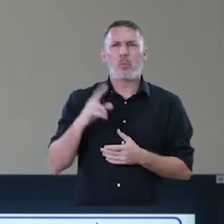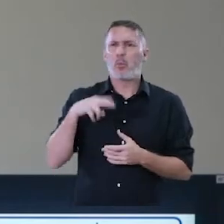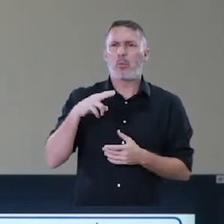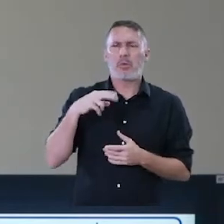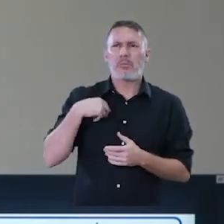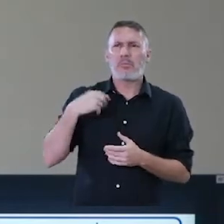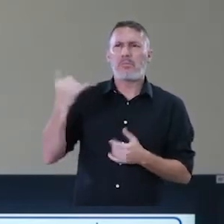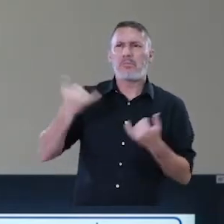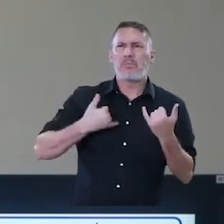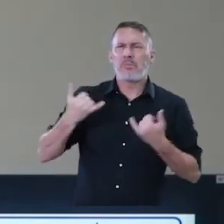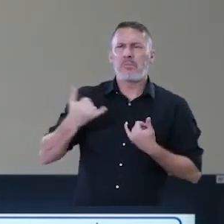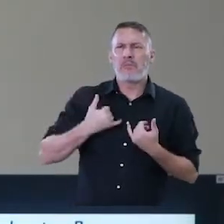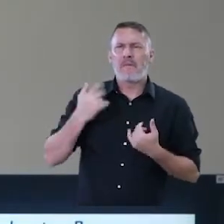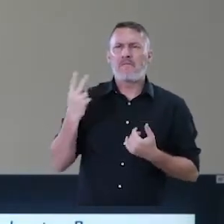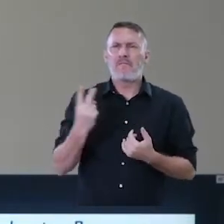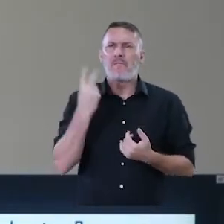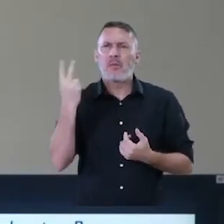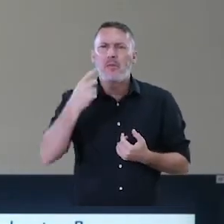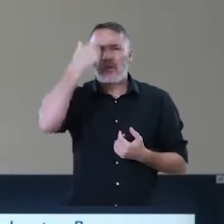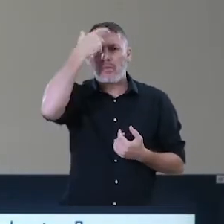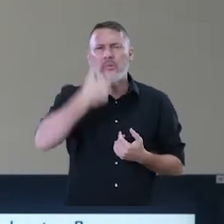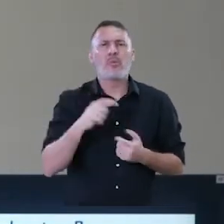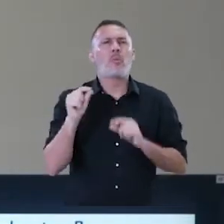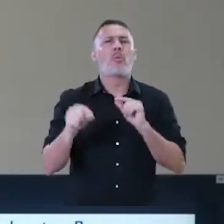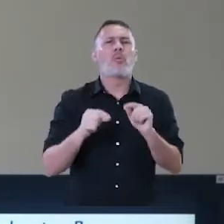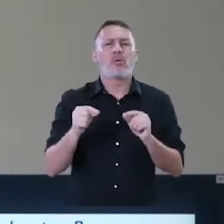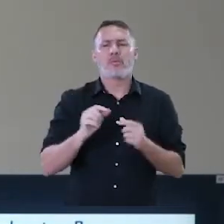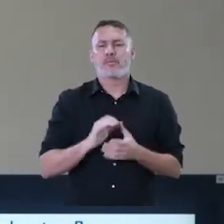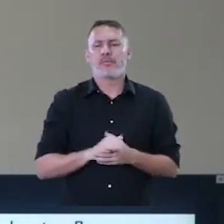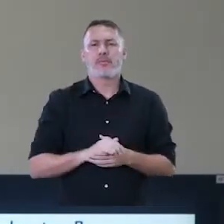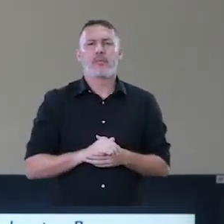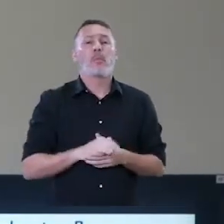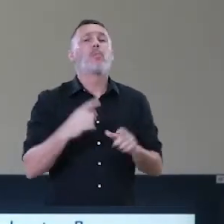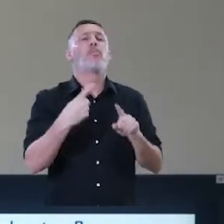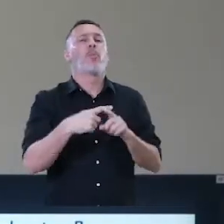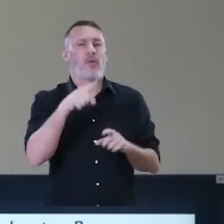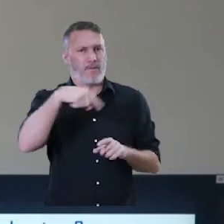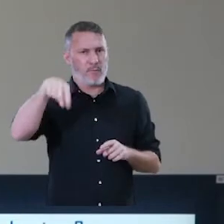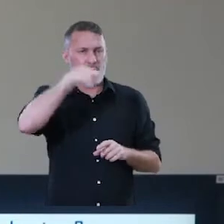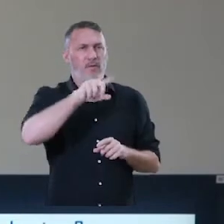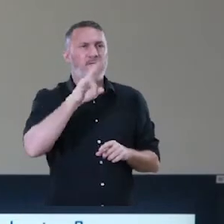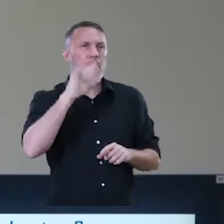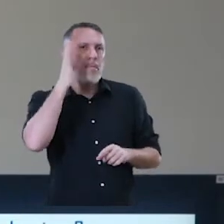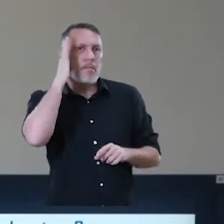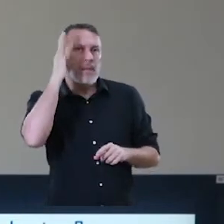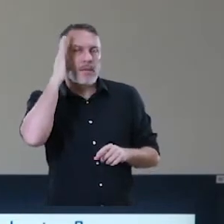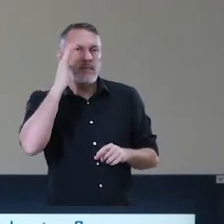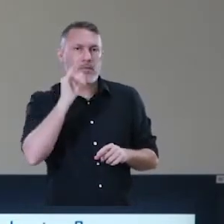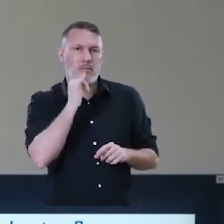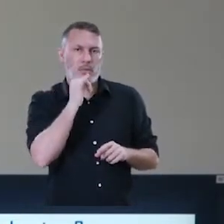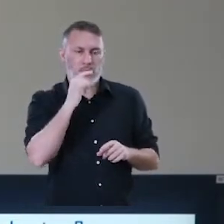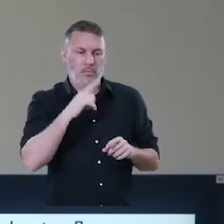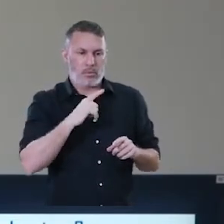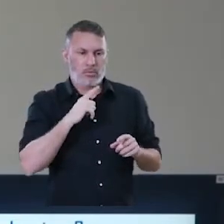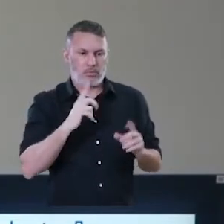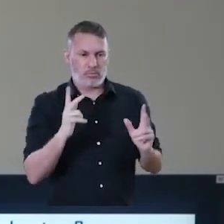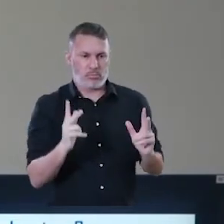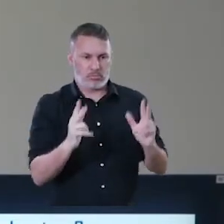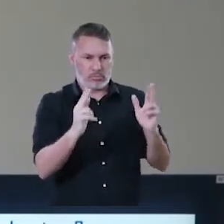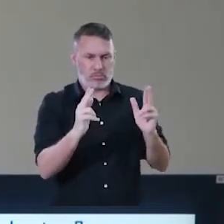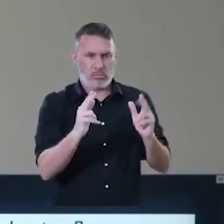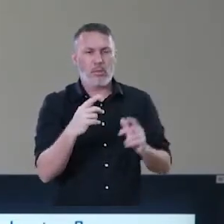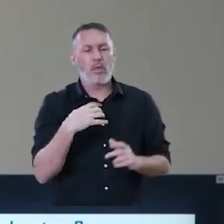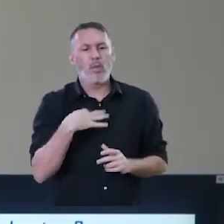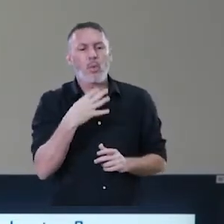nunca ouvi falar sobre juízo de valor. Vou explicar para vocês. Para você pensar na tese, você tem que pensar o seguinte: o que eu penso